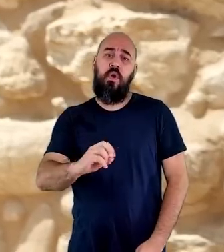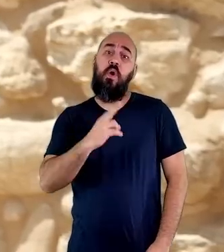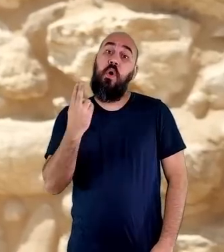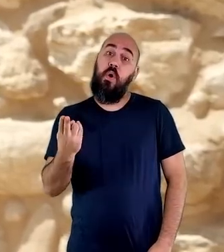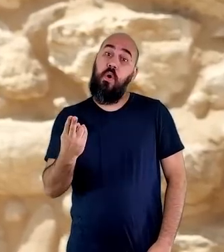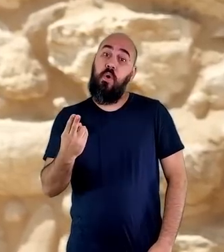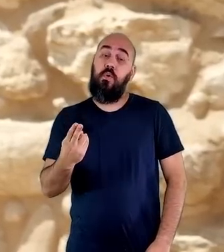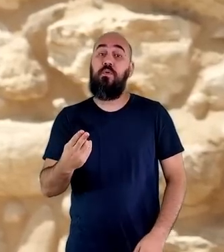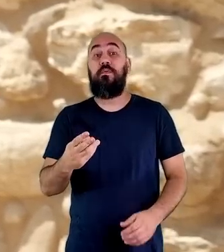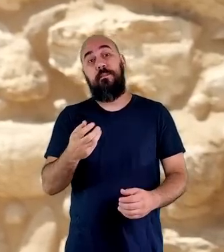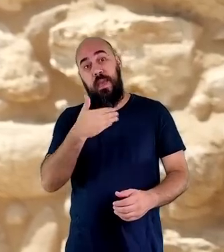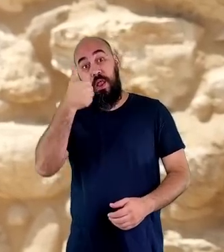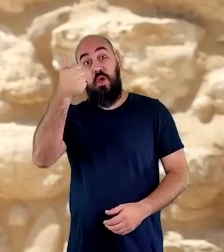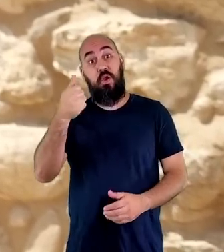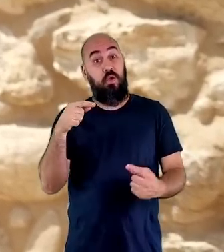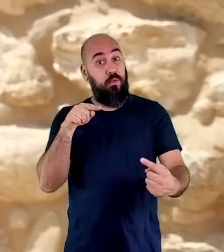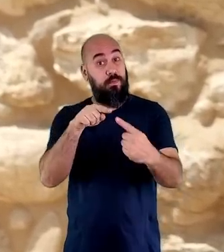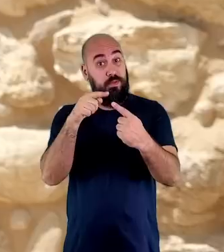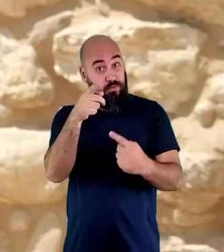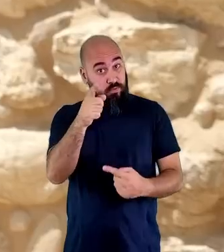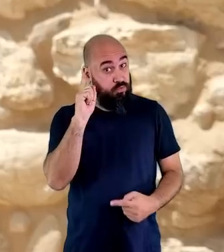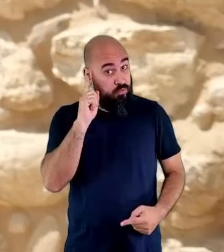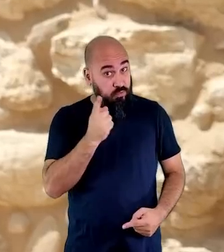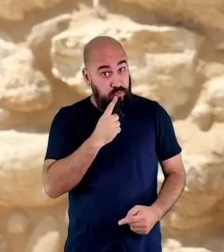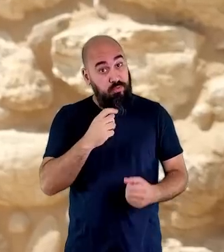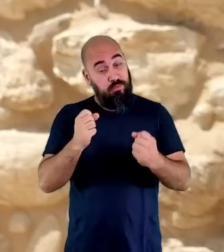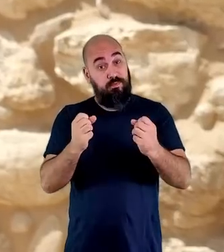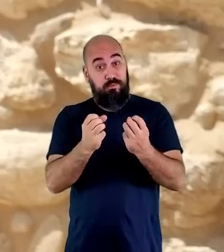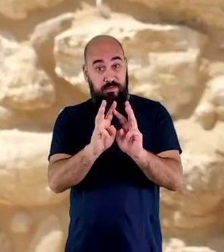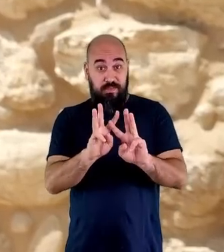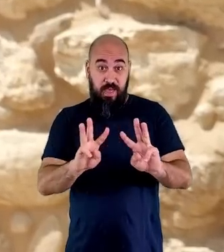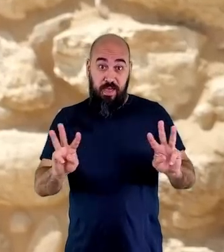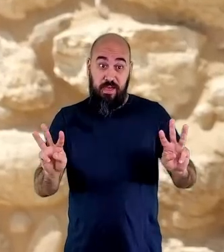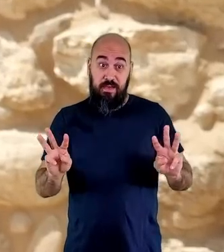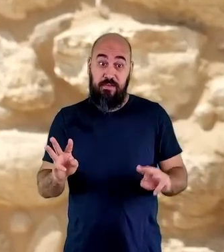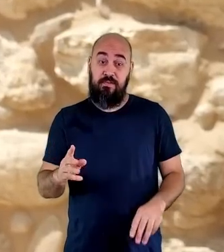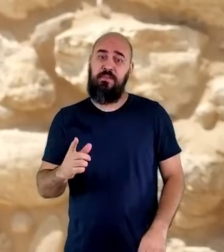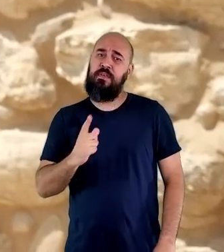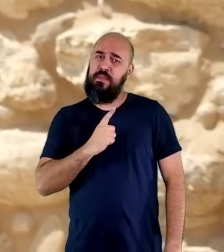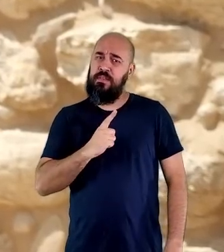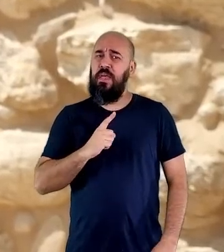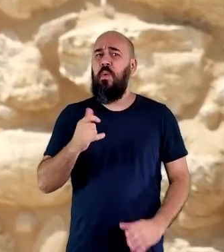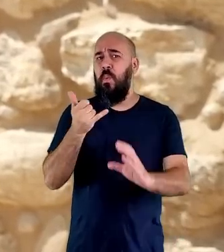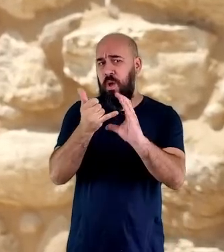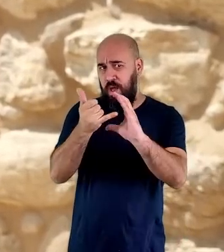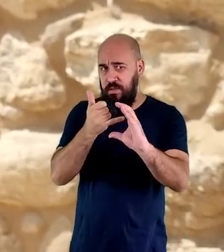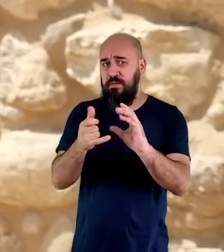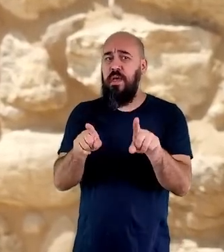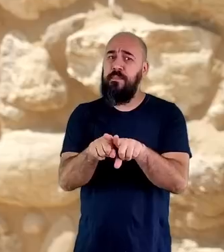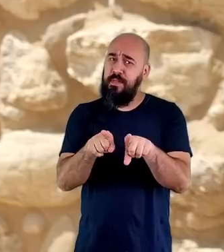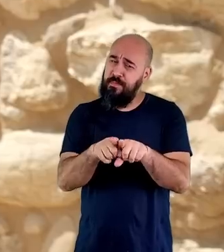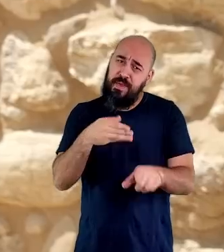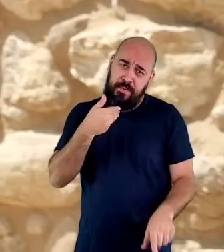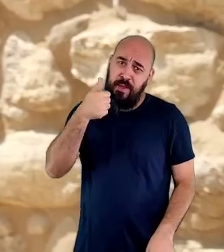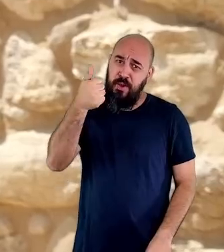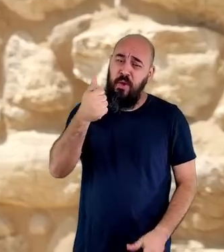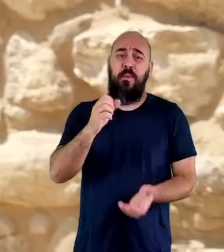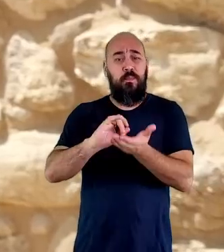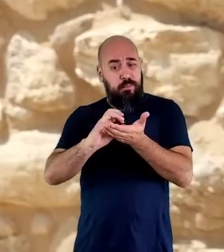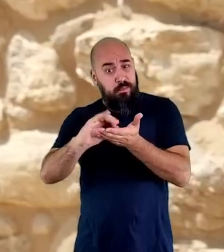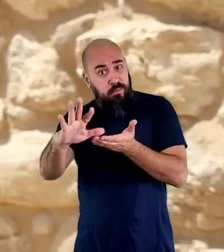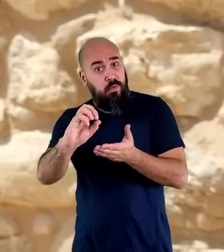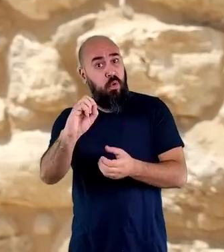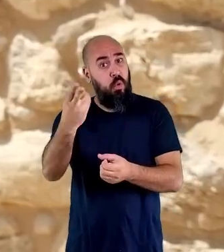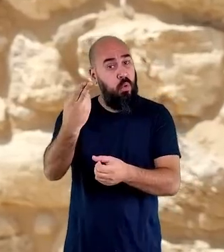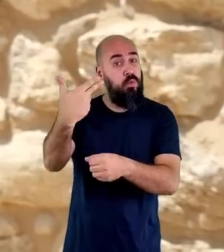biblia.com.br. Você também pode deixar uma mensagem no nosso WhatsApp, que aparece aí no seu vídeo, e também através do QR Code que está aí na sua tela. Então